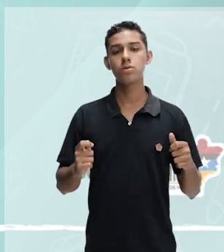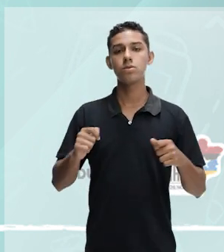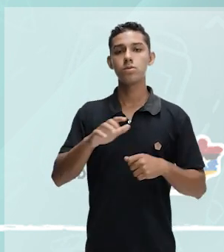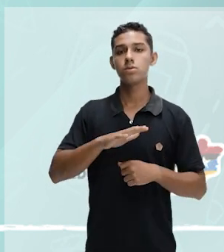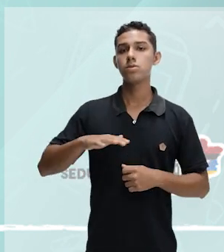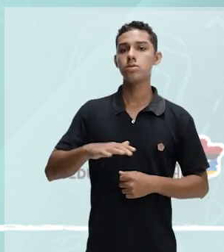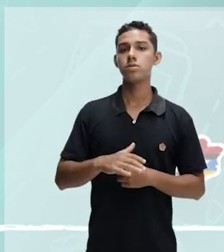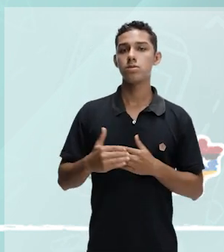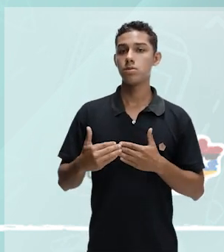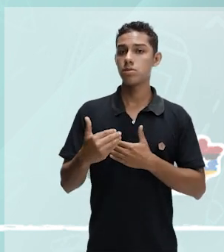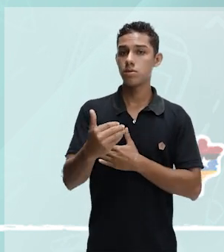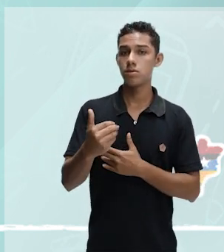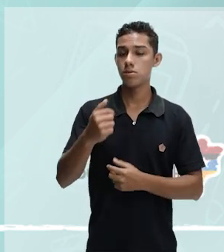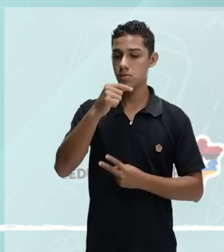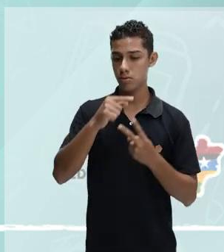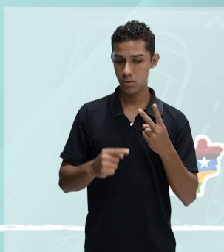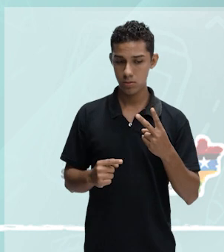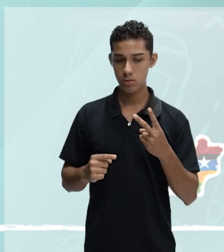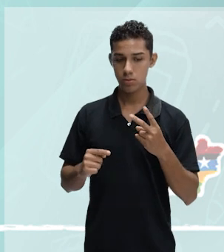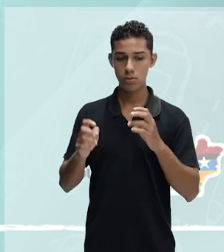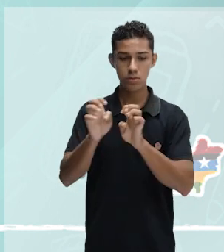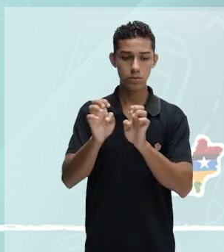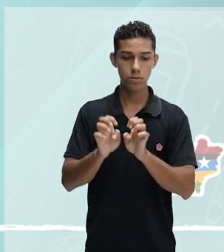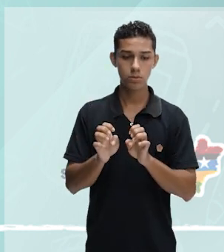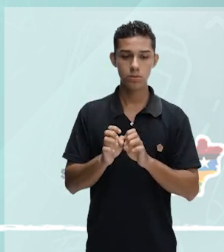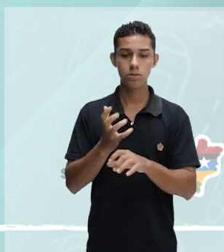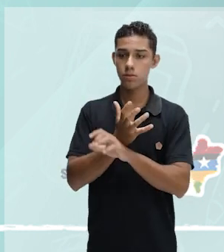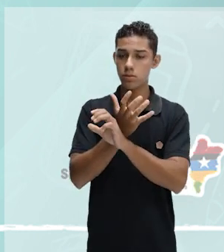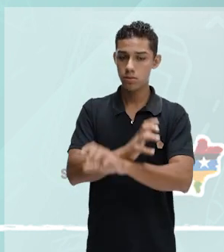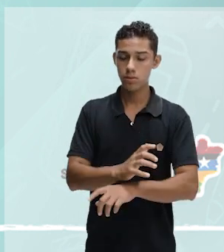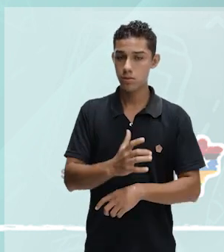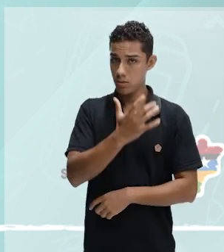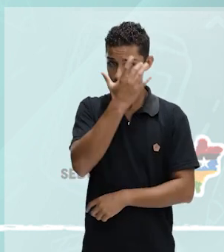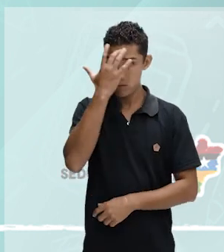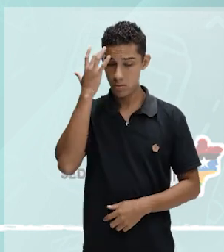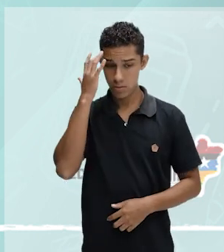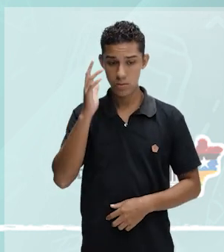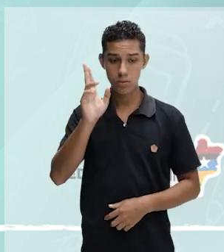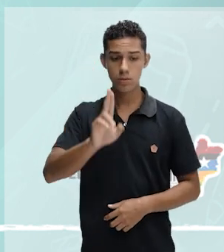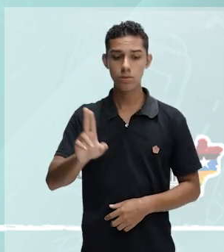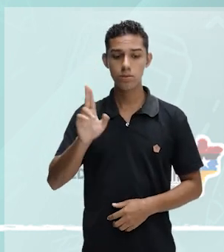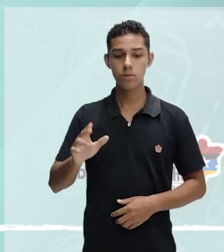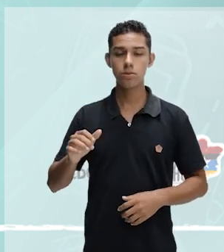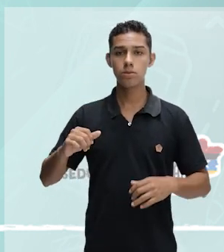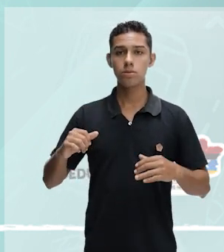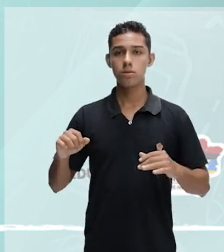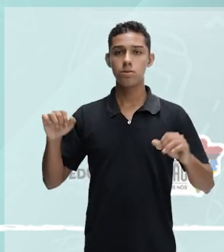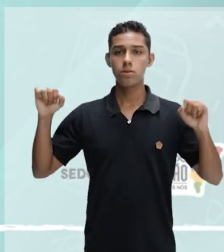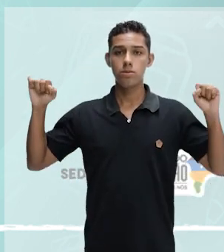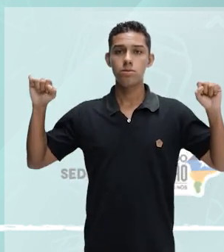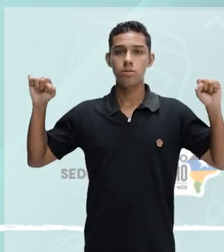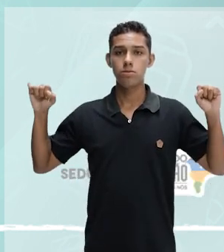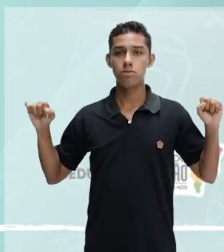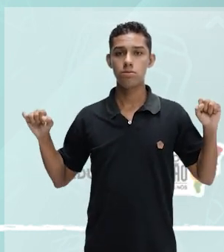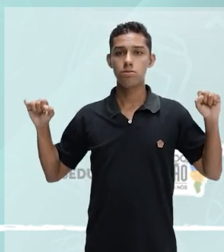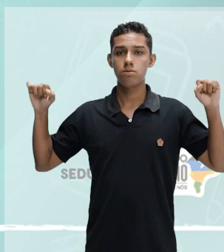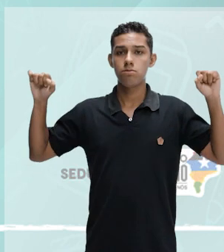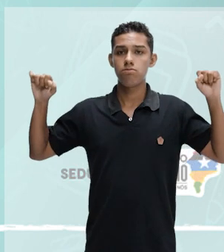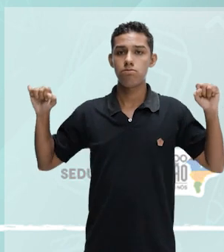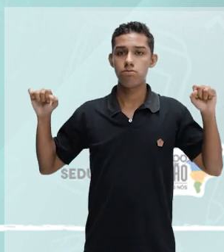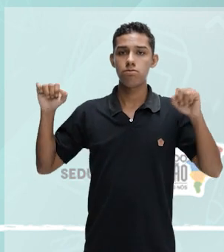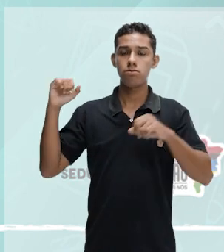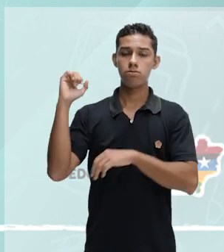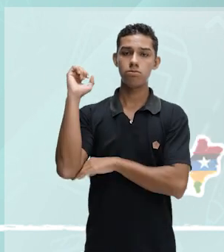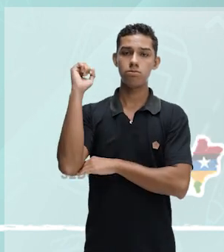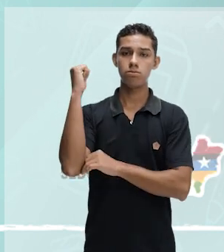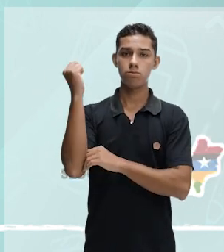ou afastar as duas estruturas ósseas. Então está aqui, o indivíduo realizando um agachamento. Quando esse indivíduo realiza